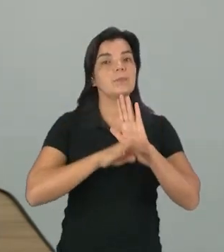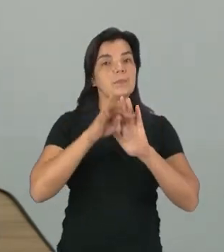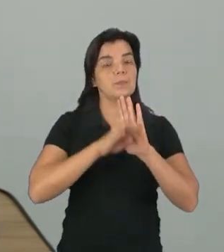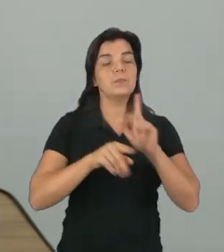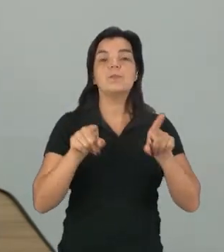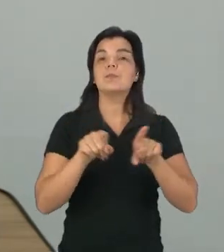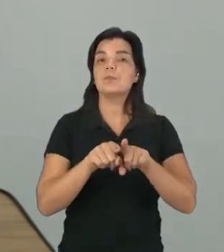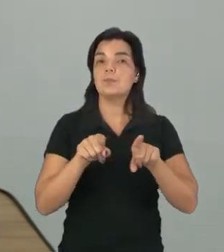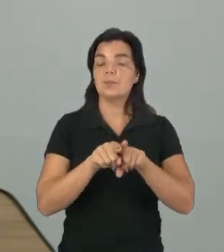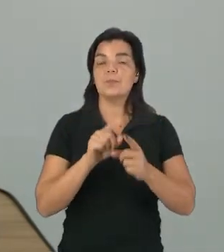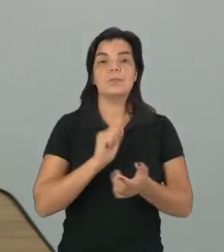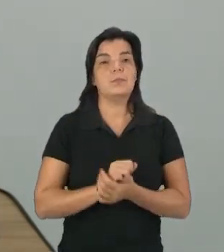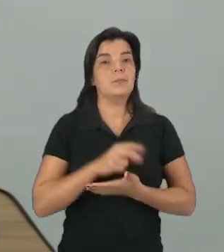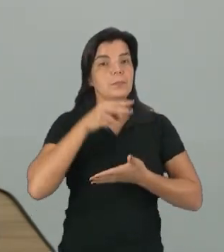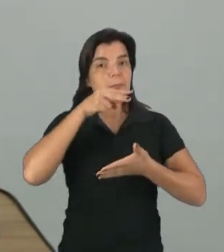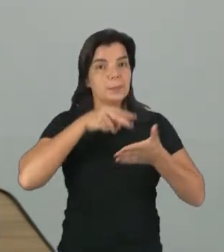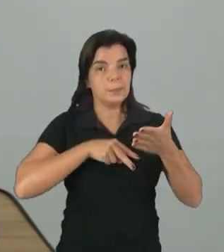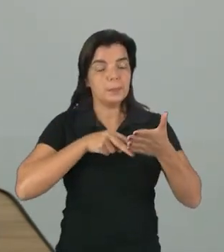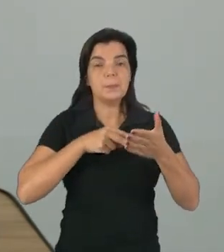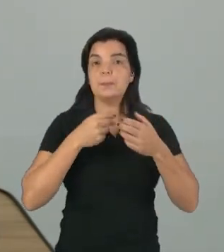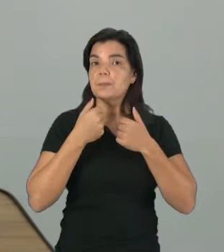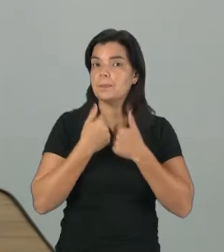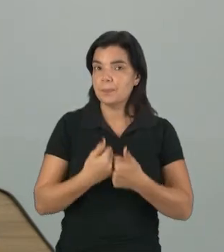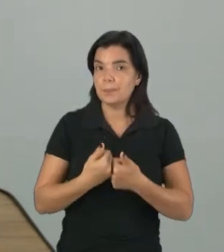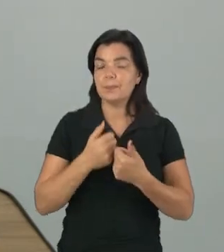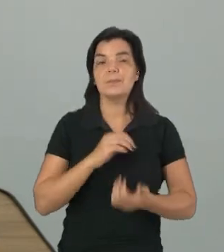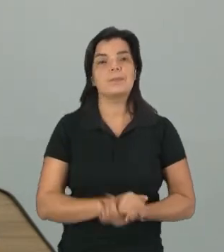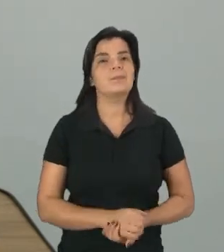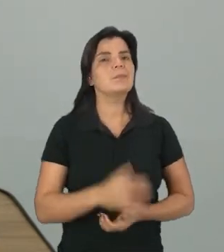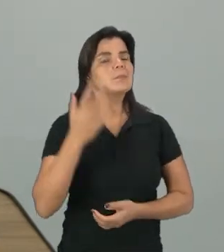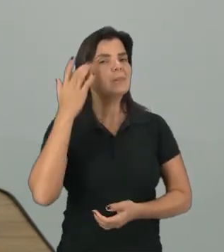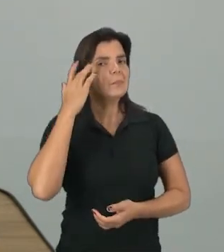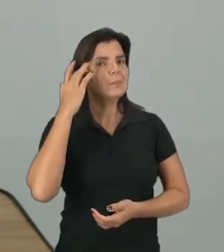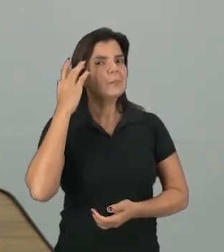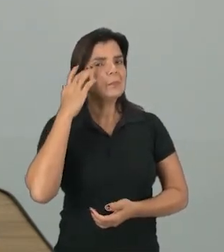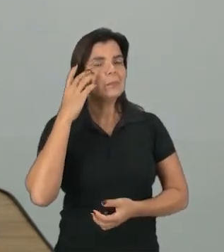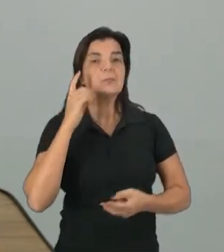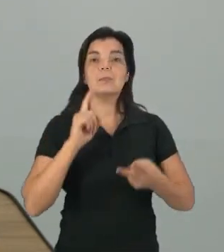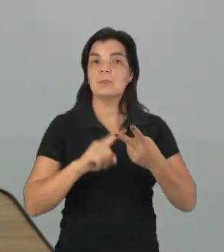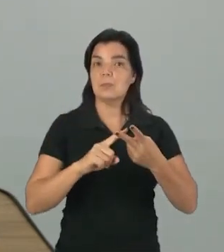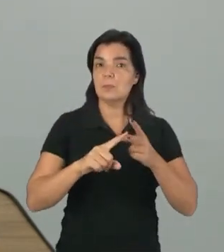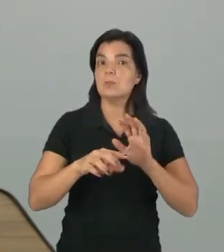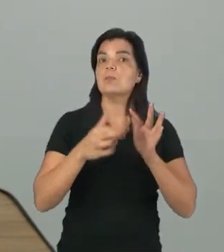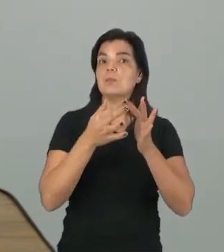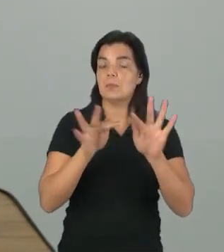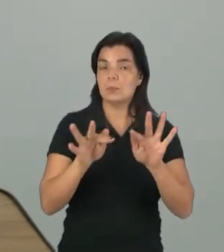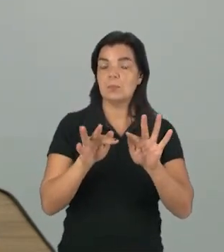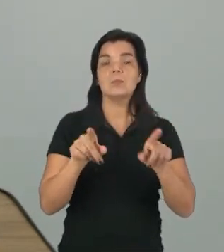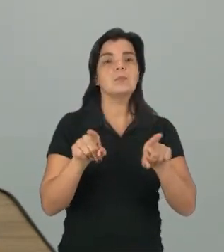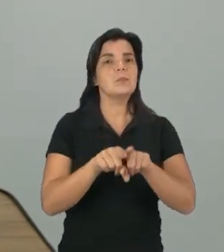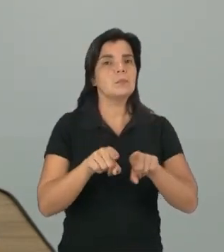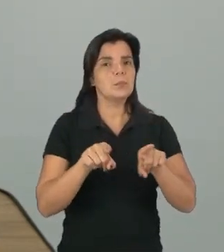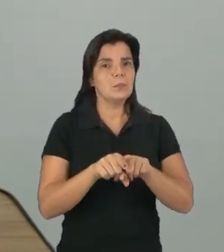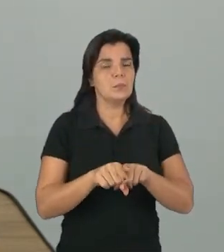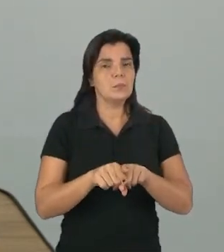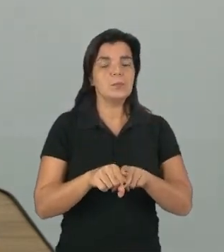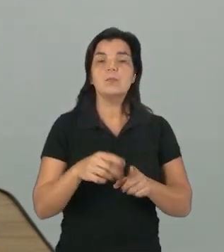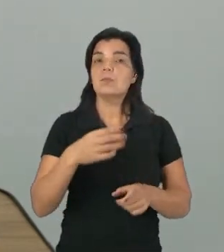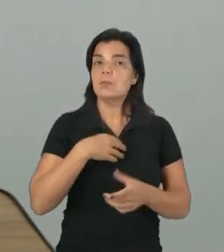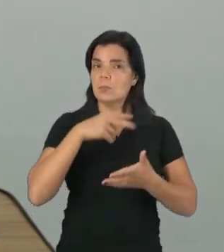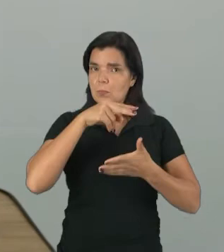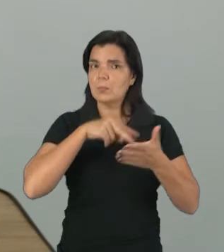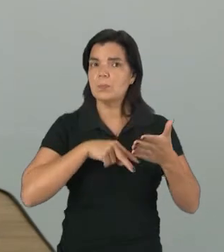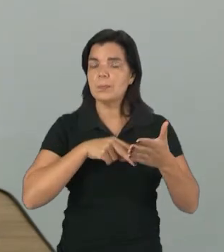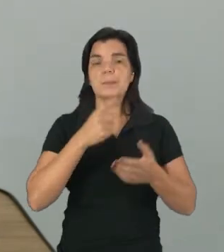falando da ação de ler. Tudo bem? Será que na segunda frase também está falando dessa ação